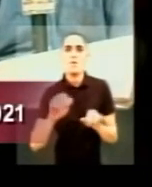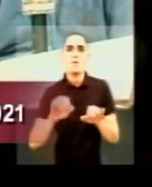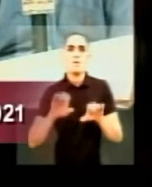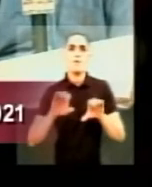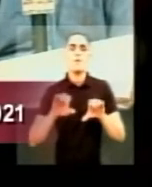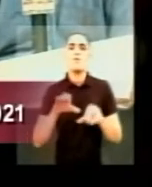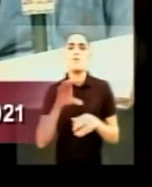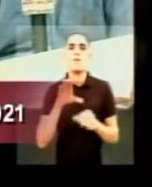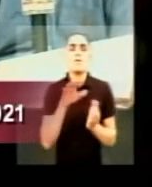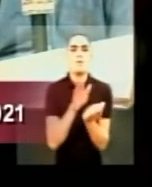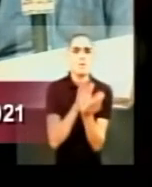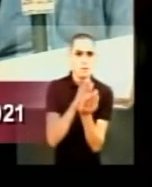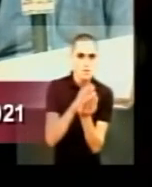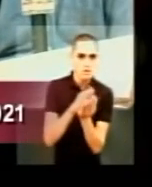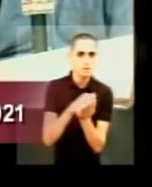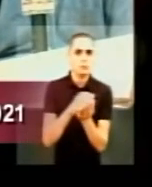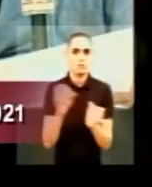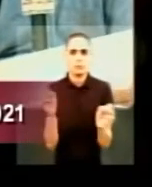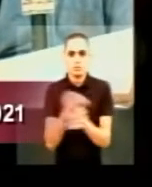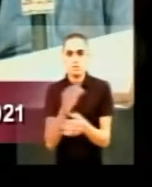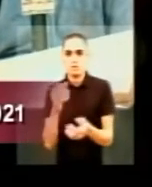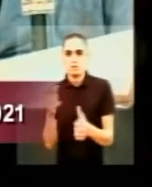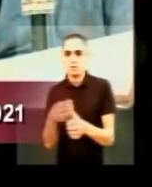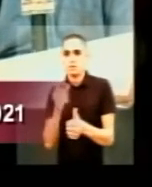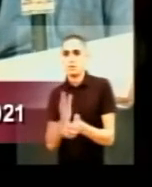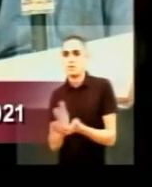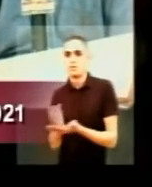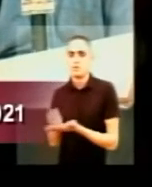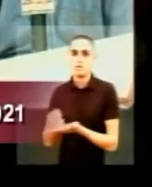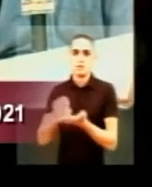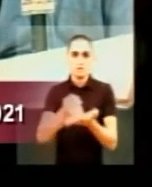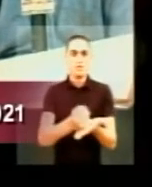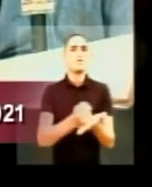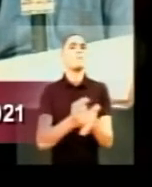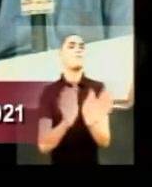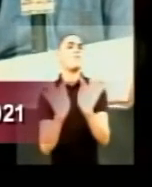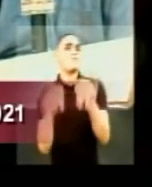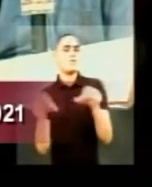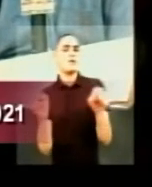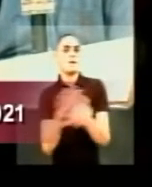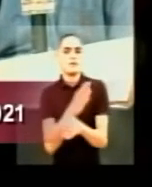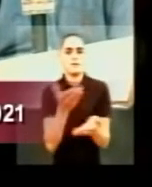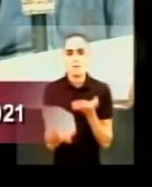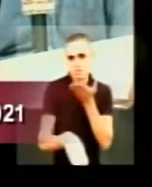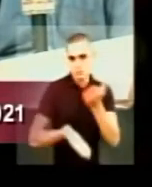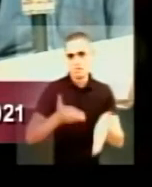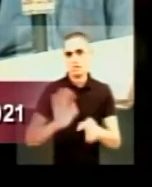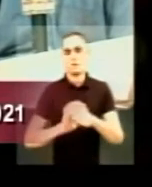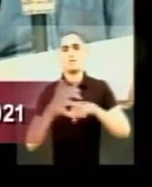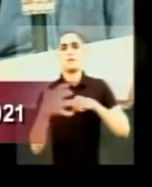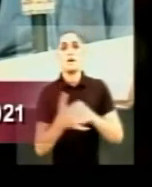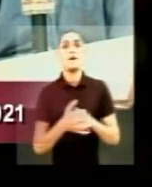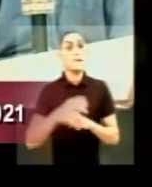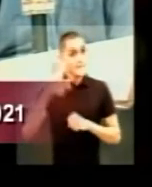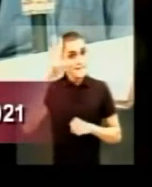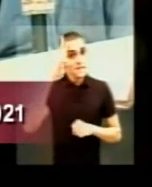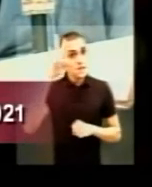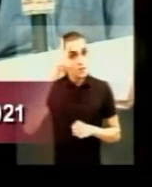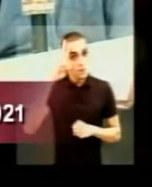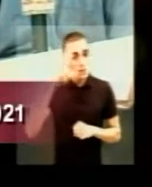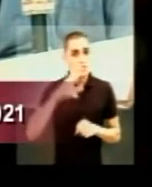para término de tratamento. Tá certo? Então, a partir de segunda-feira, passa a